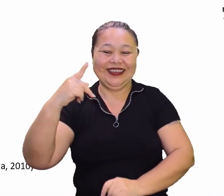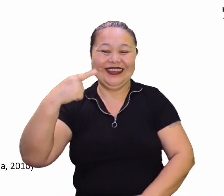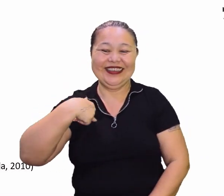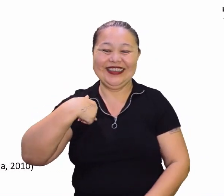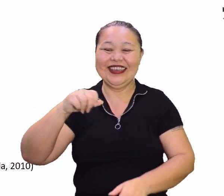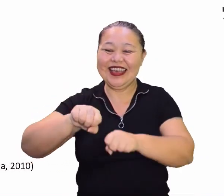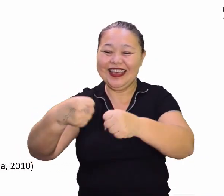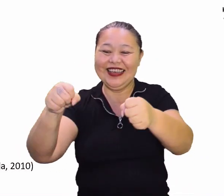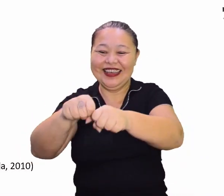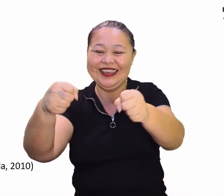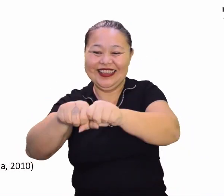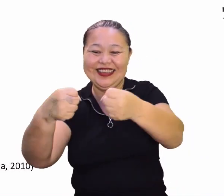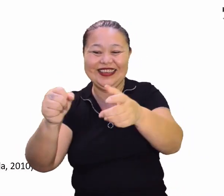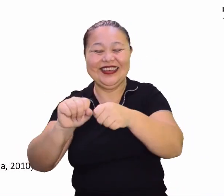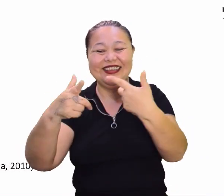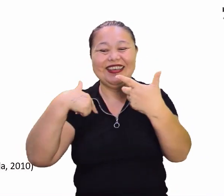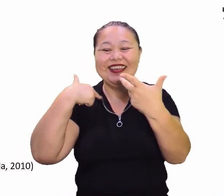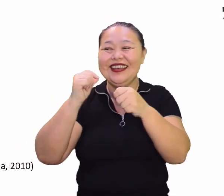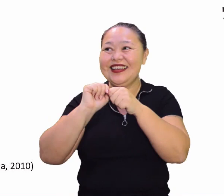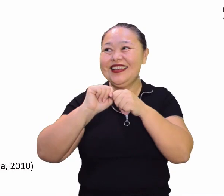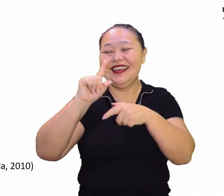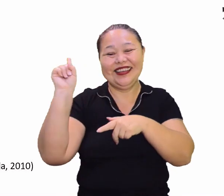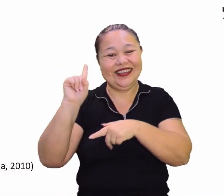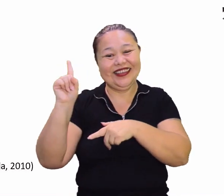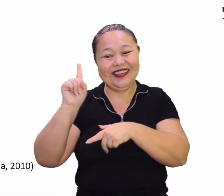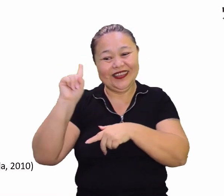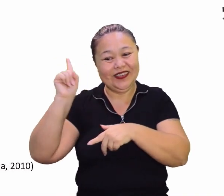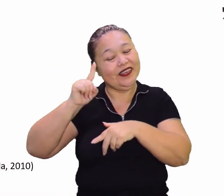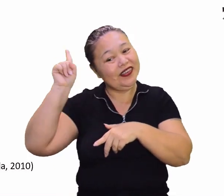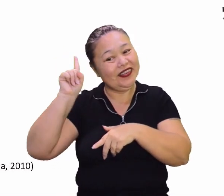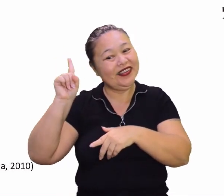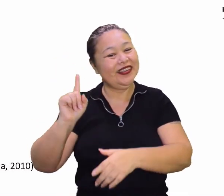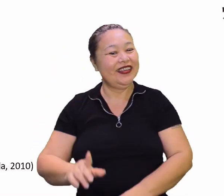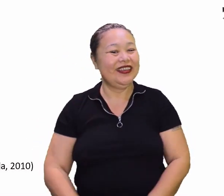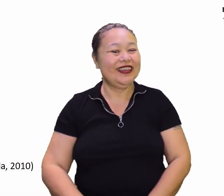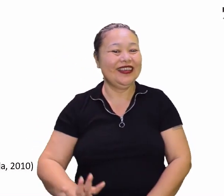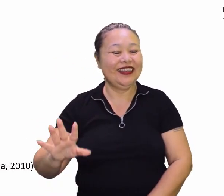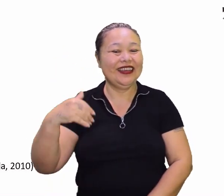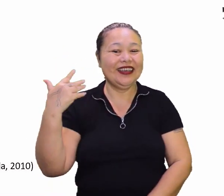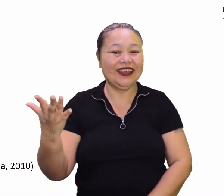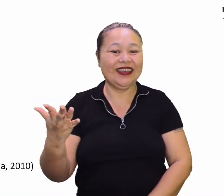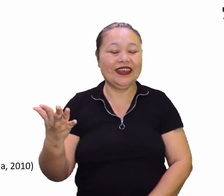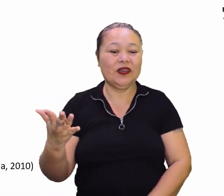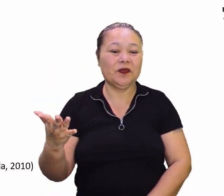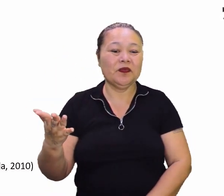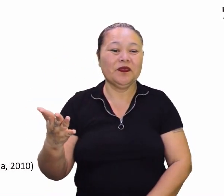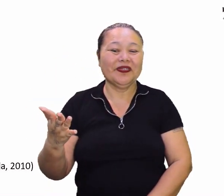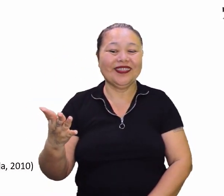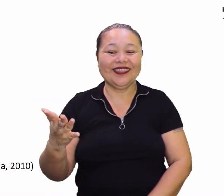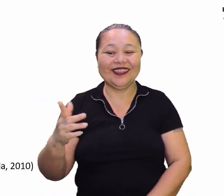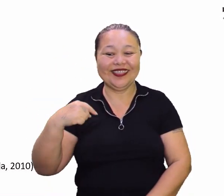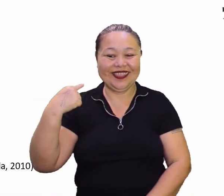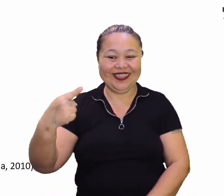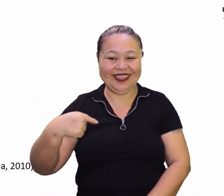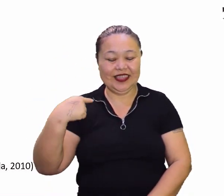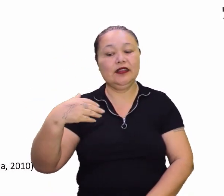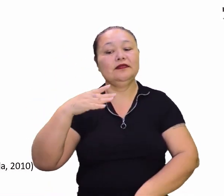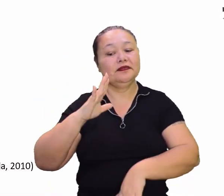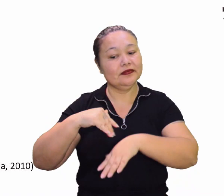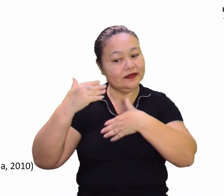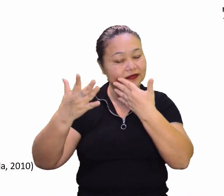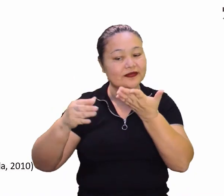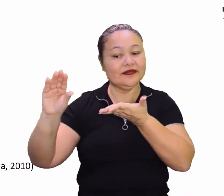quebrava rapidinho. Vinha lá dessa banda aí, Rogério, vinha de lá, tá? Beleza, então, depois, com o tempo,